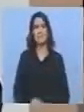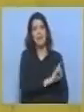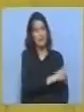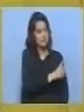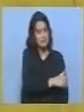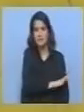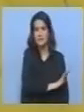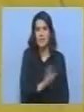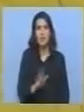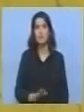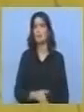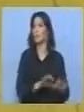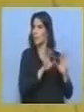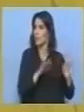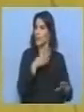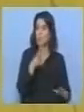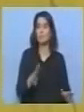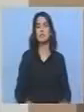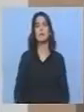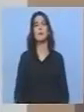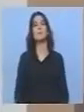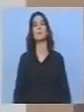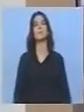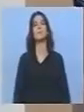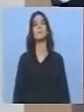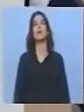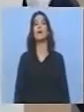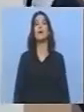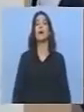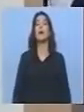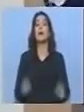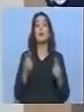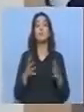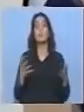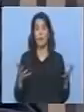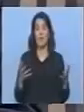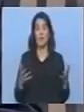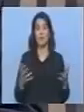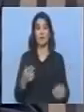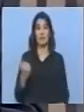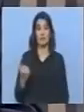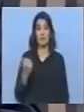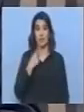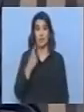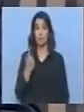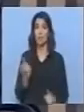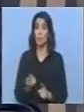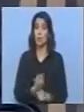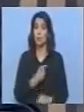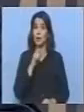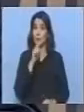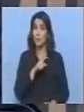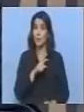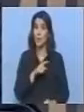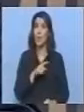Exatamente. O que o Amílcar está a dizer é exatamente o que eu penso. Não, mas a questão é que o António Cruz Serra disse uma coisa que pode